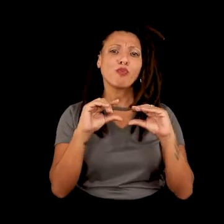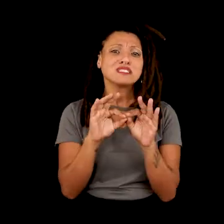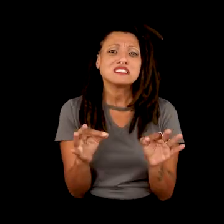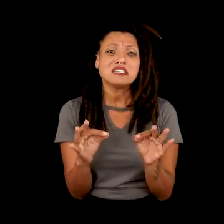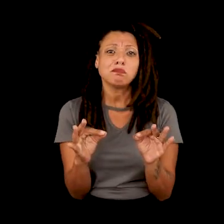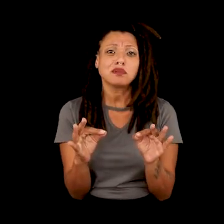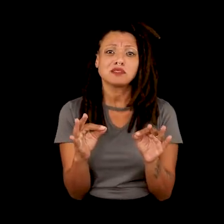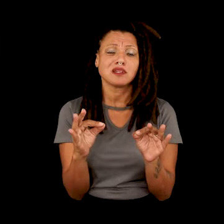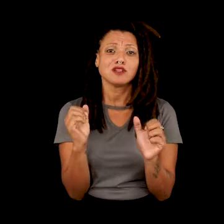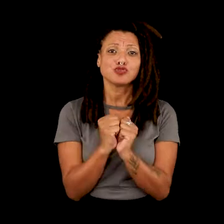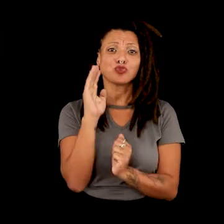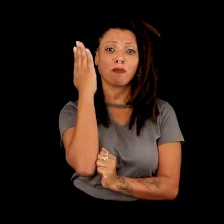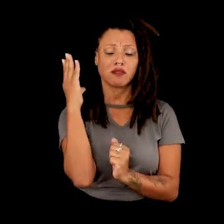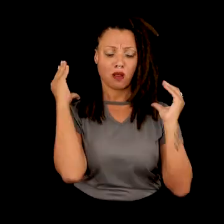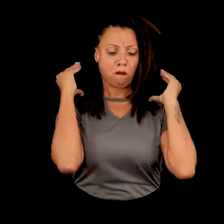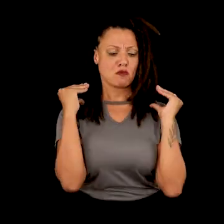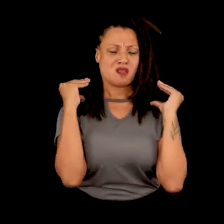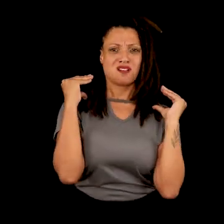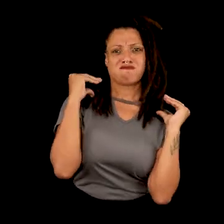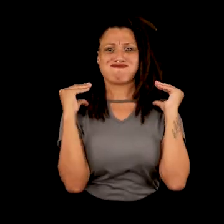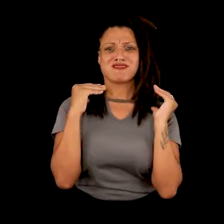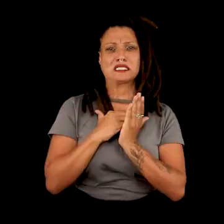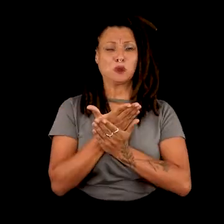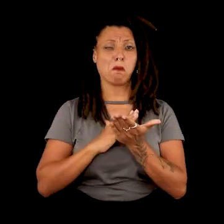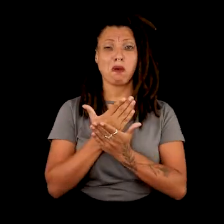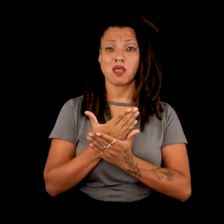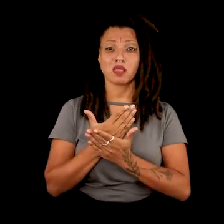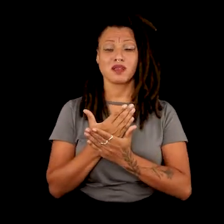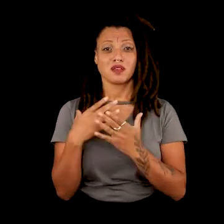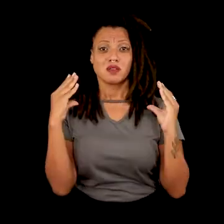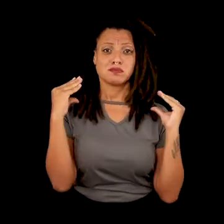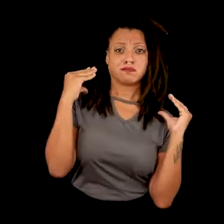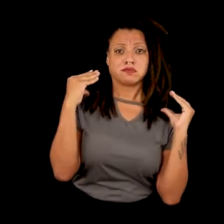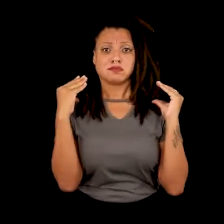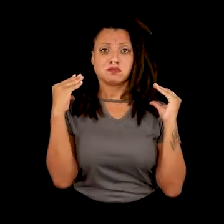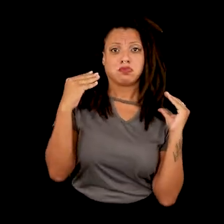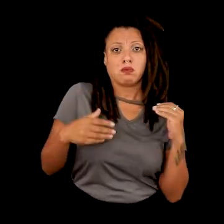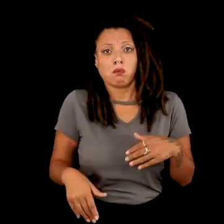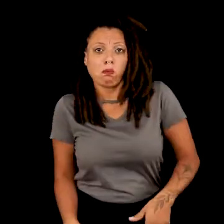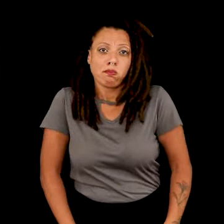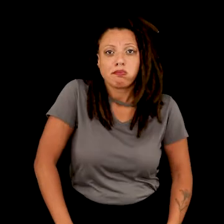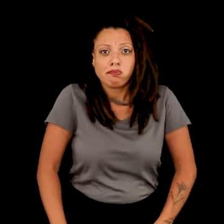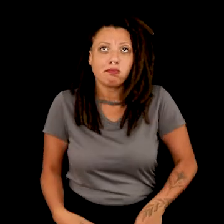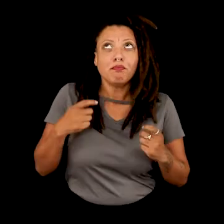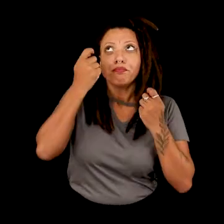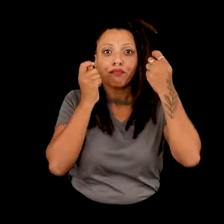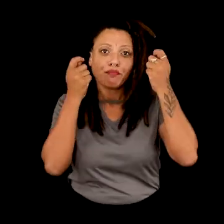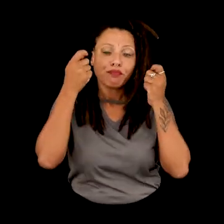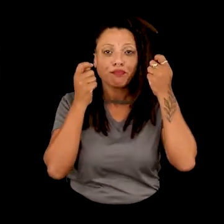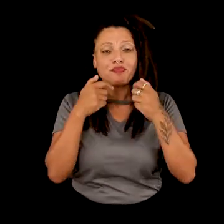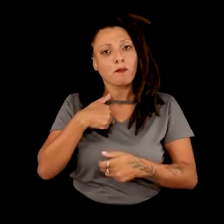cima de uma madeira reta que vai no teu ombro assim, puf, e dá um negócio aqui e tu vai embora, saca? Porque deu uma lombra que eu falei